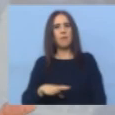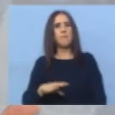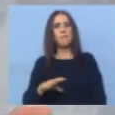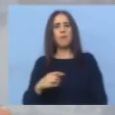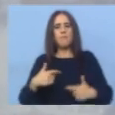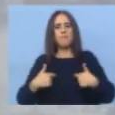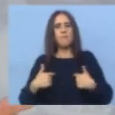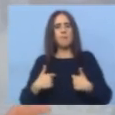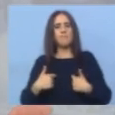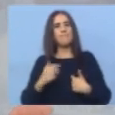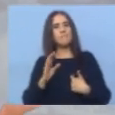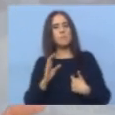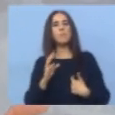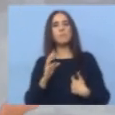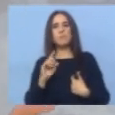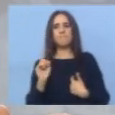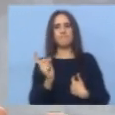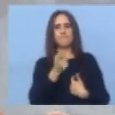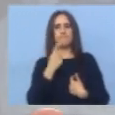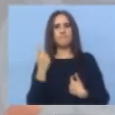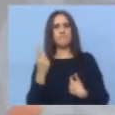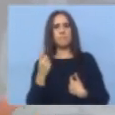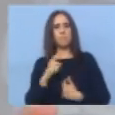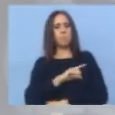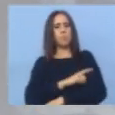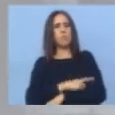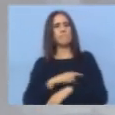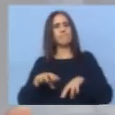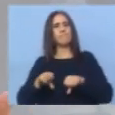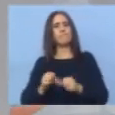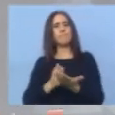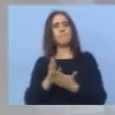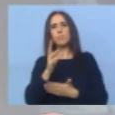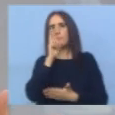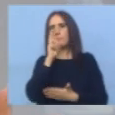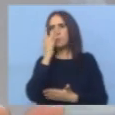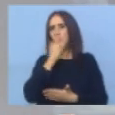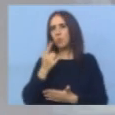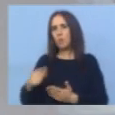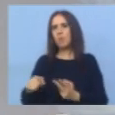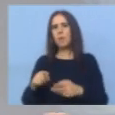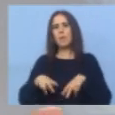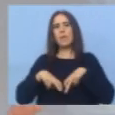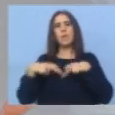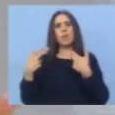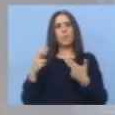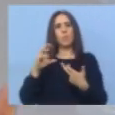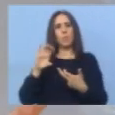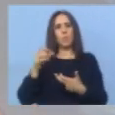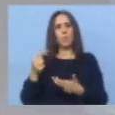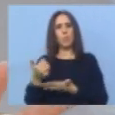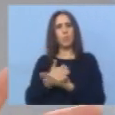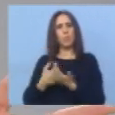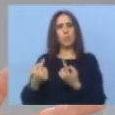deles, porque na intenção deles eles perpetuam-se no poder, porque têm acesso ao petróleo, têm as riquezas, têm o dinheiro da nação. Portanto, e